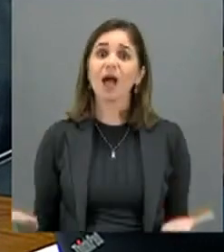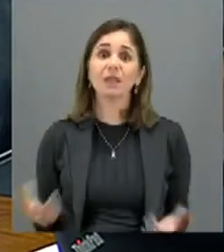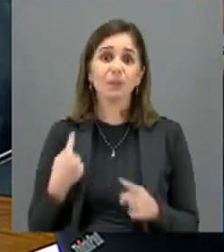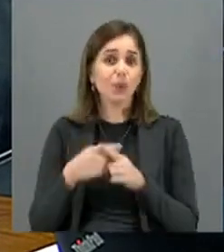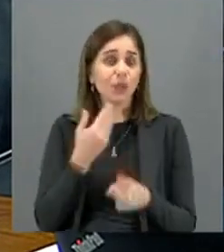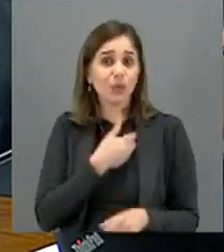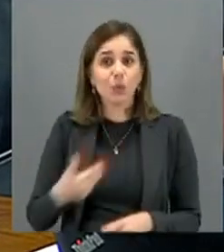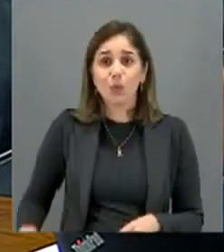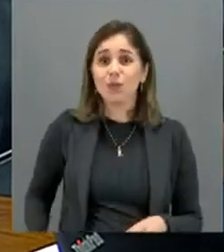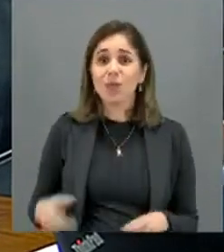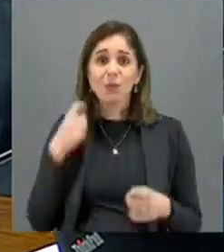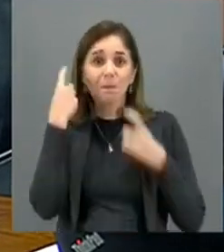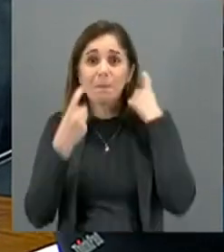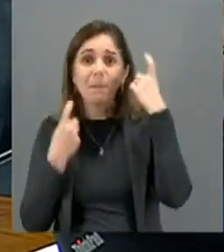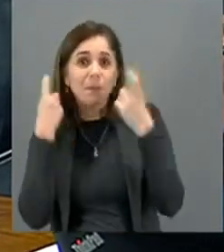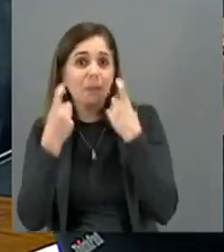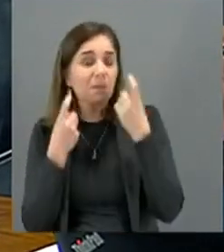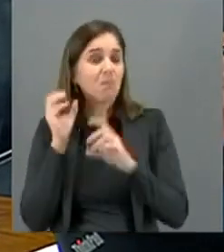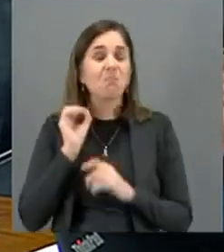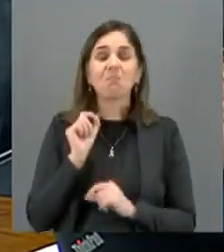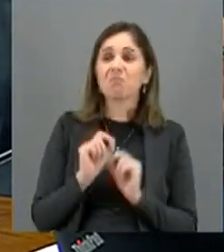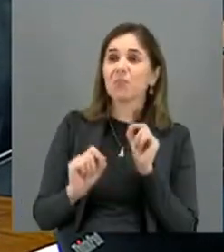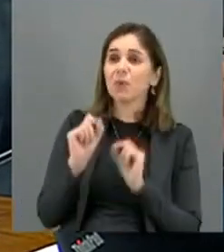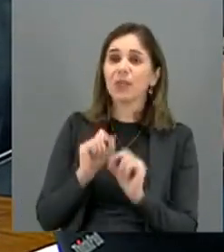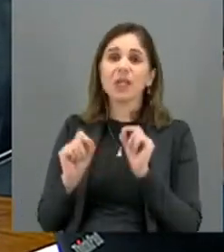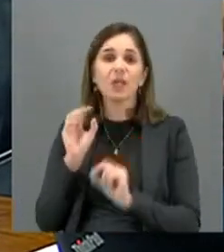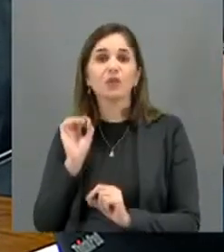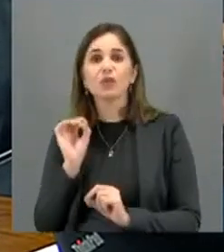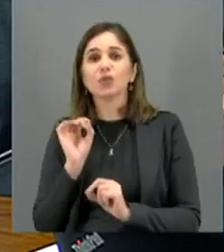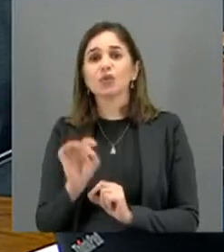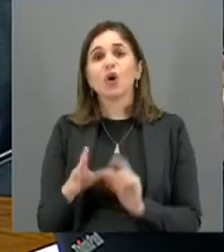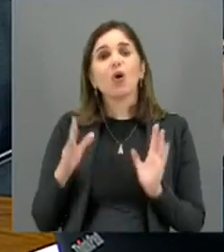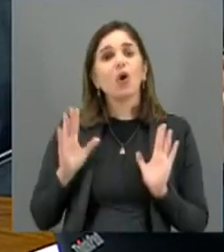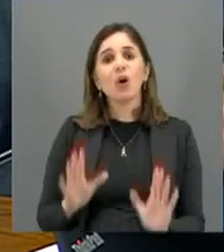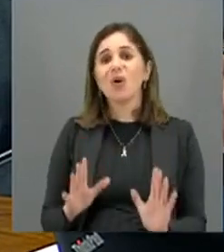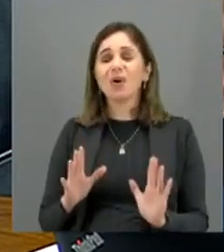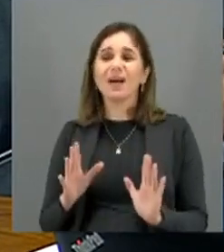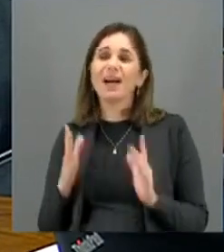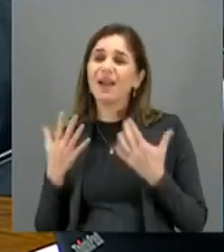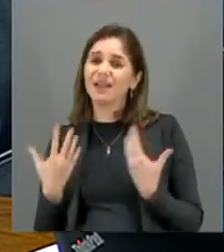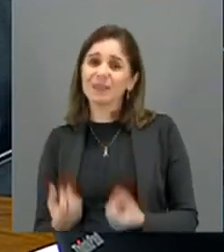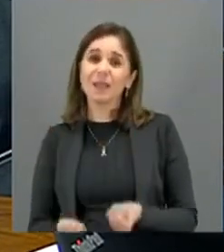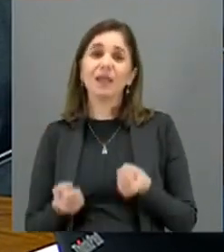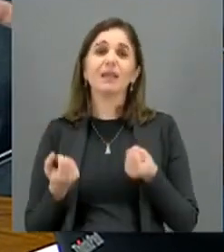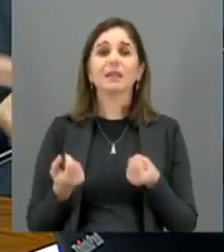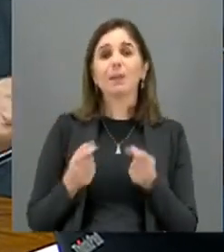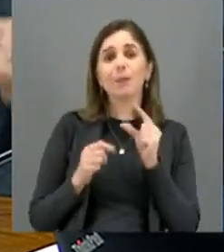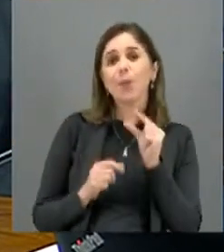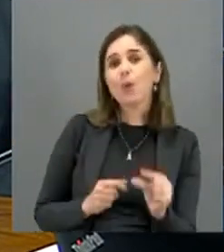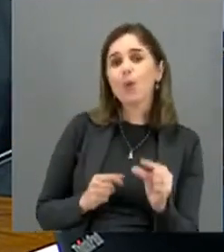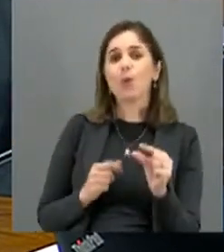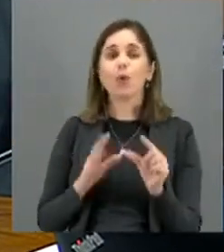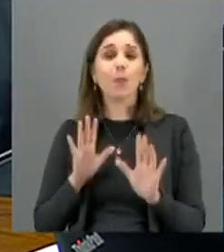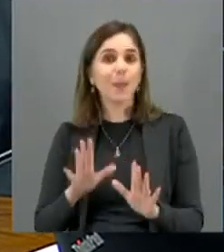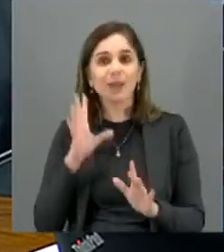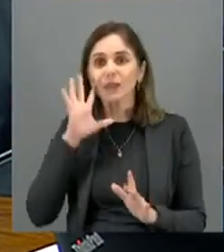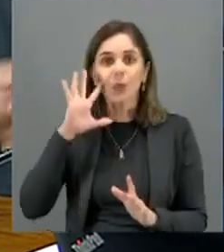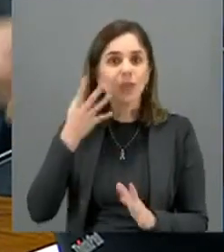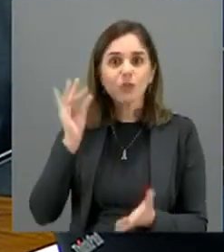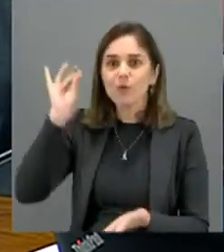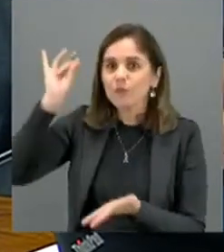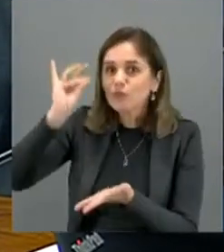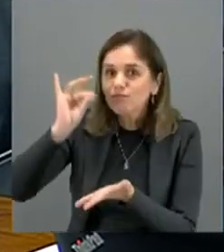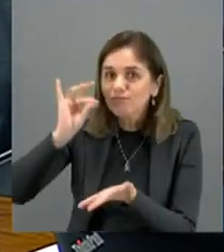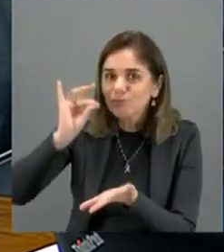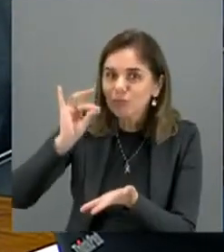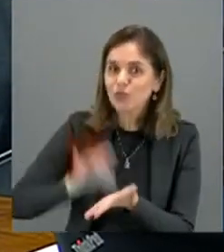Estado está preocupado com essa lógica, me parece, do politicamente correto, em resolver a causa sem trabalhar, o efeito